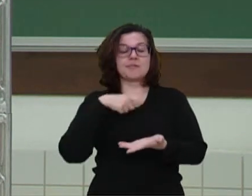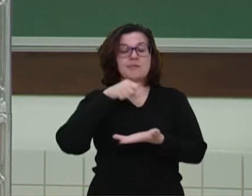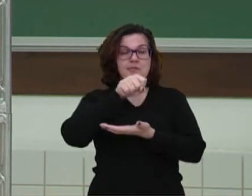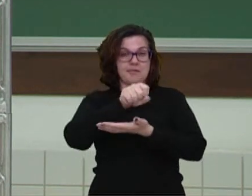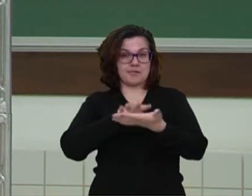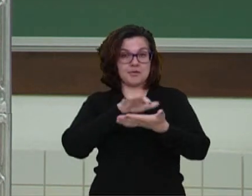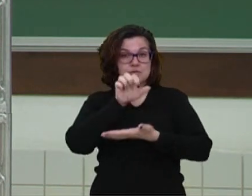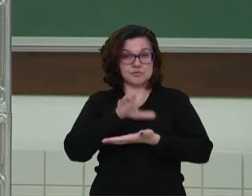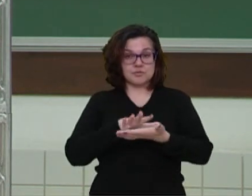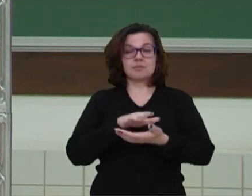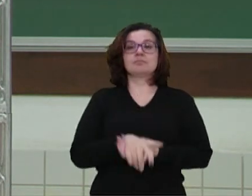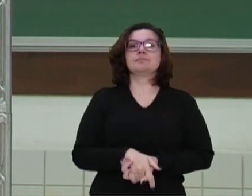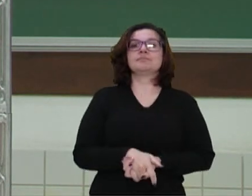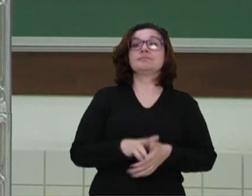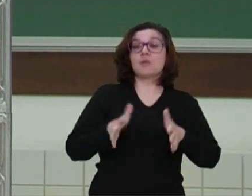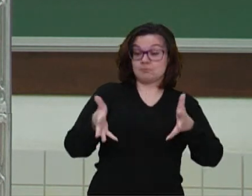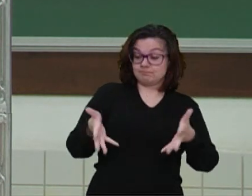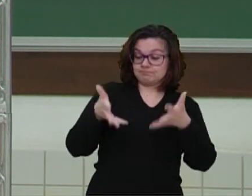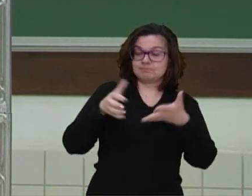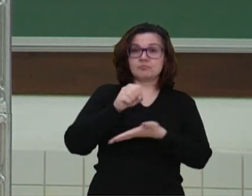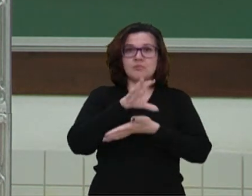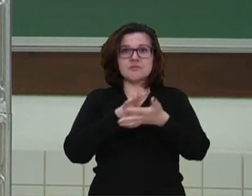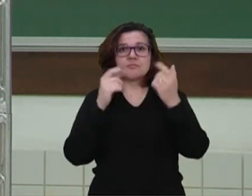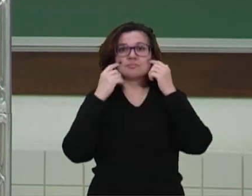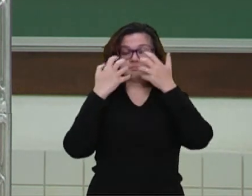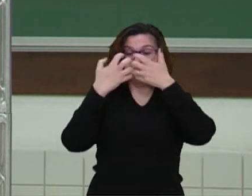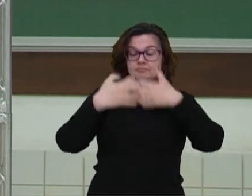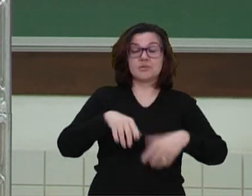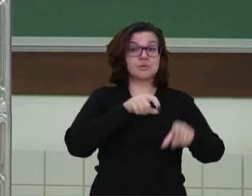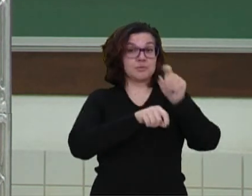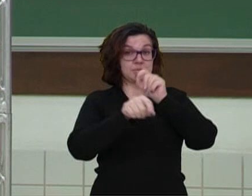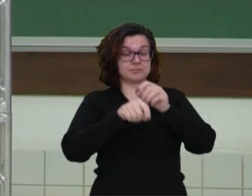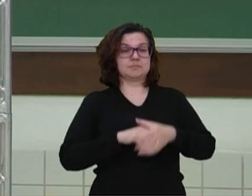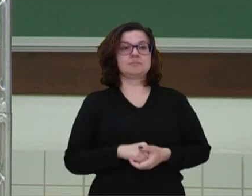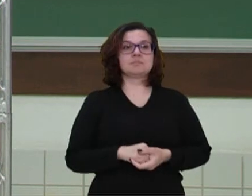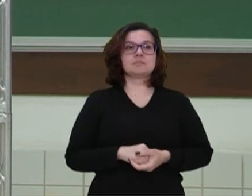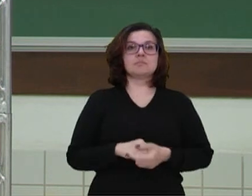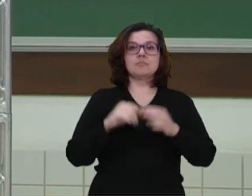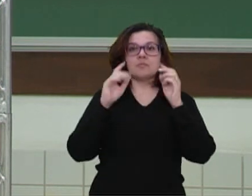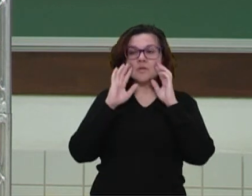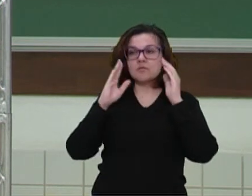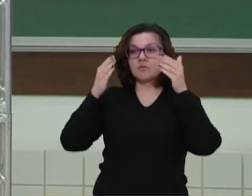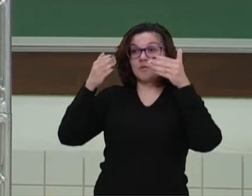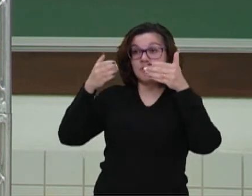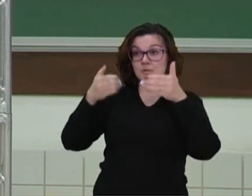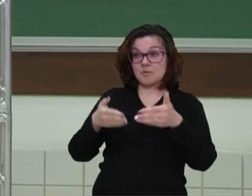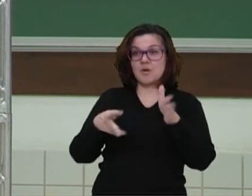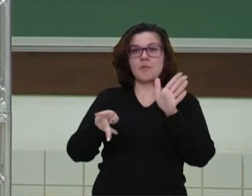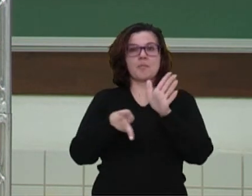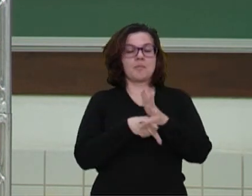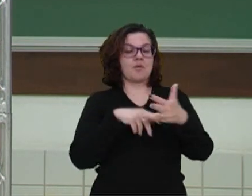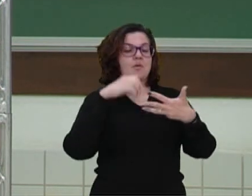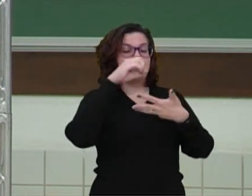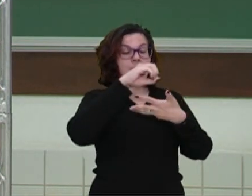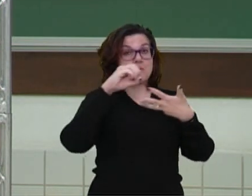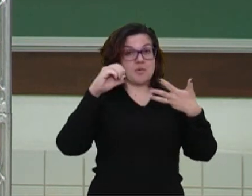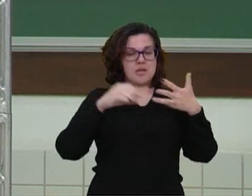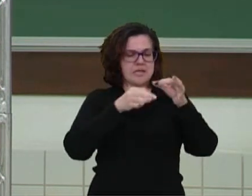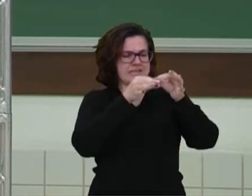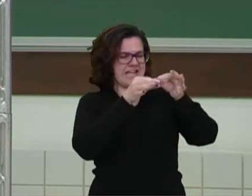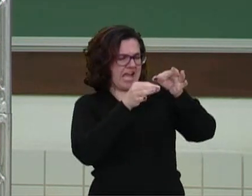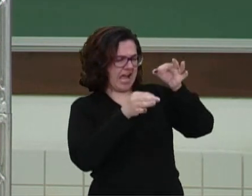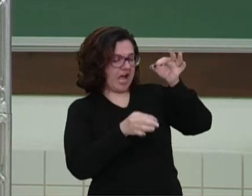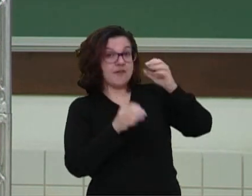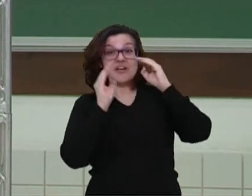atividades. Procure refazer essas atividades pensando no seguinte: olhar uma questão de Enem, uma questão com texto grande,